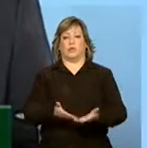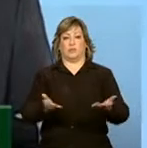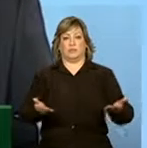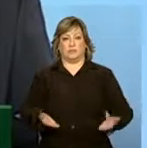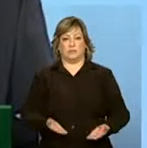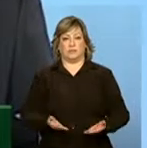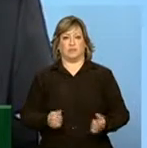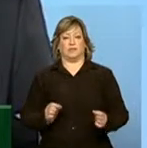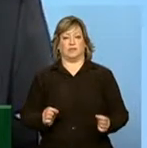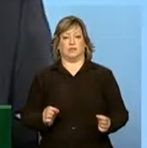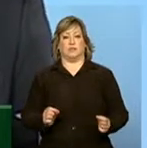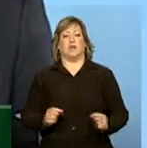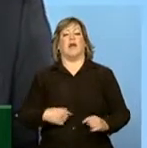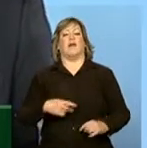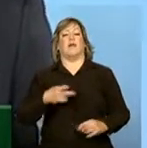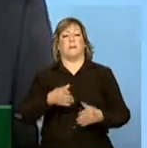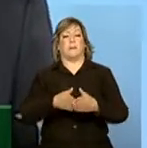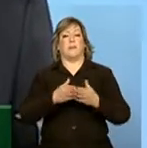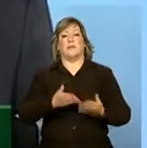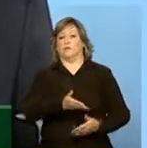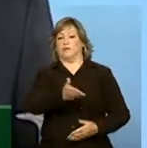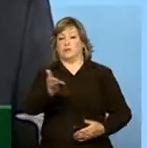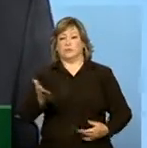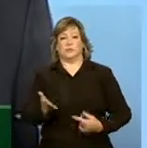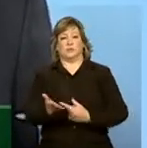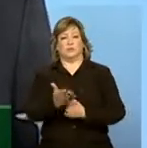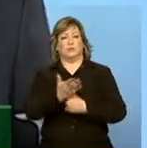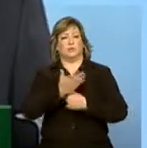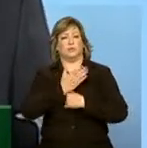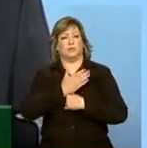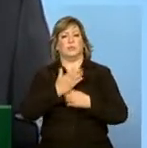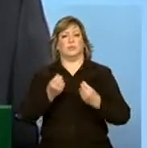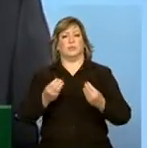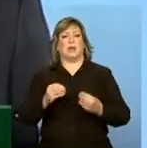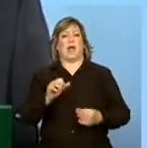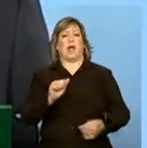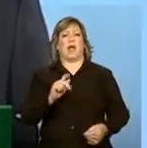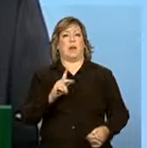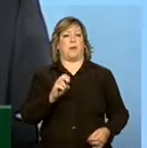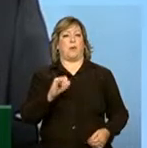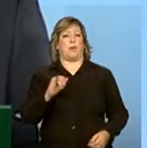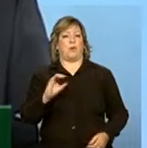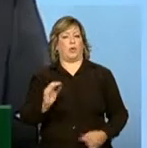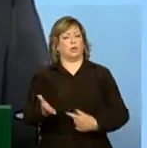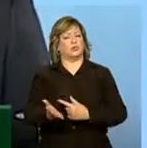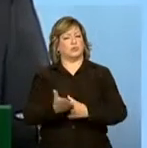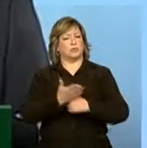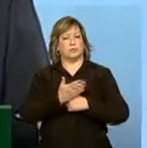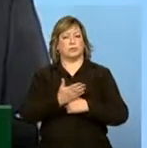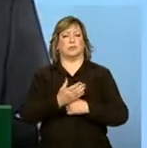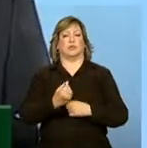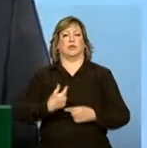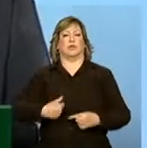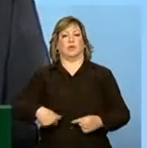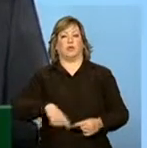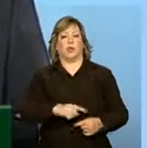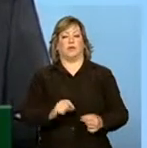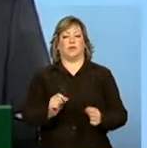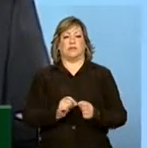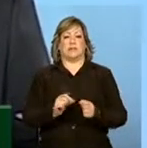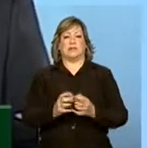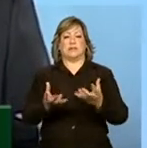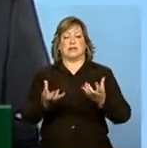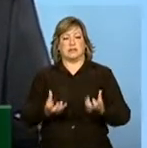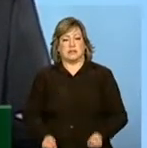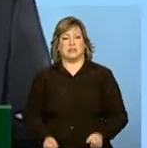o apoio e a aquiescência de todos para darmos por